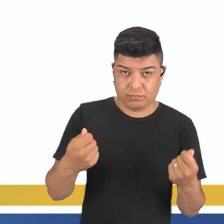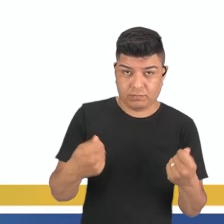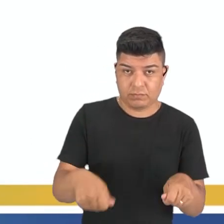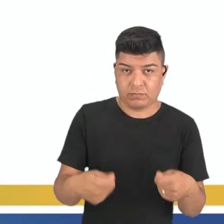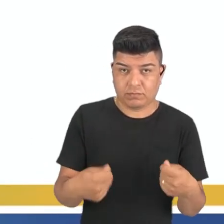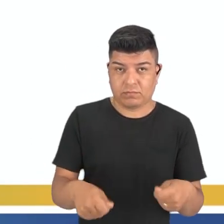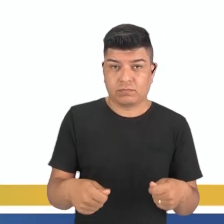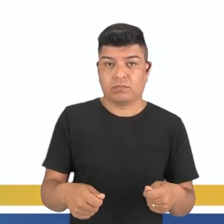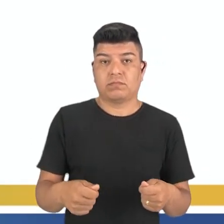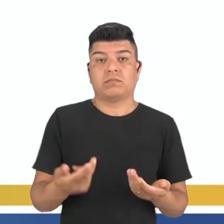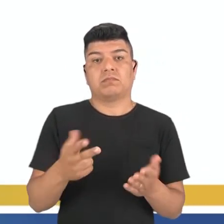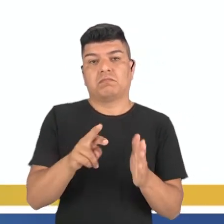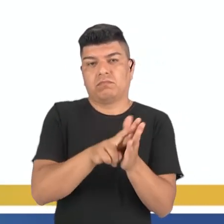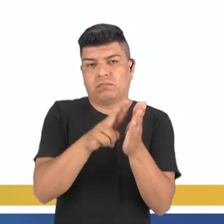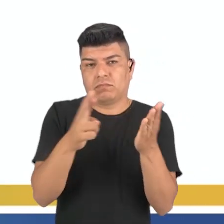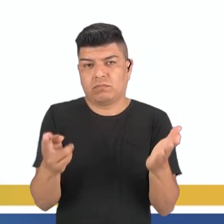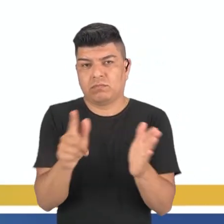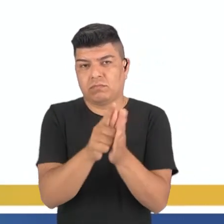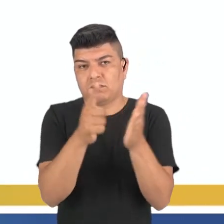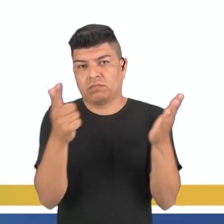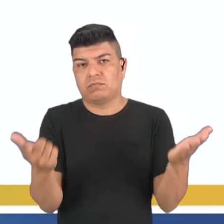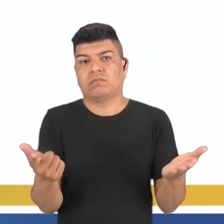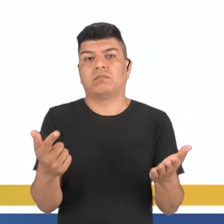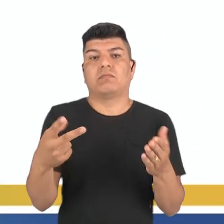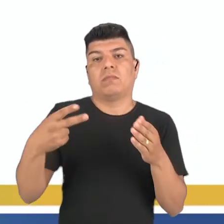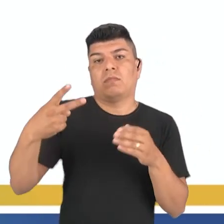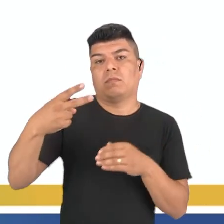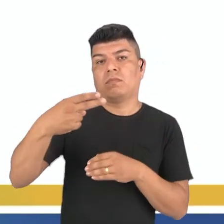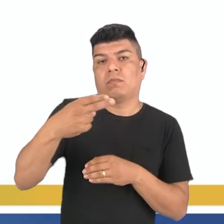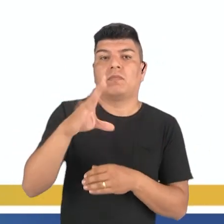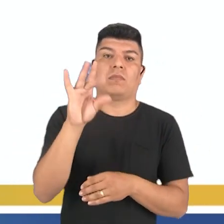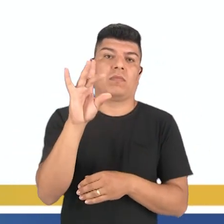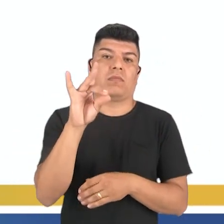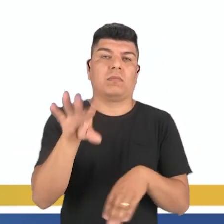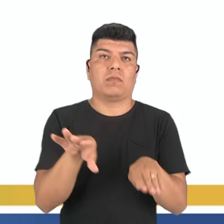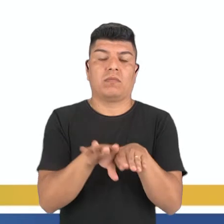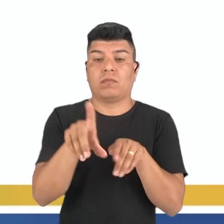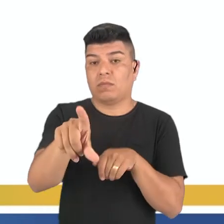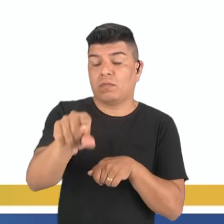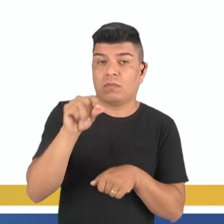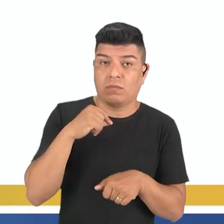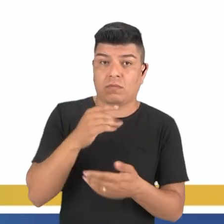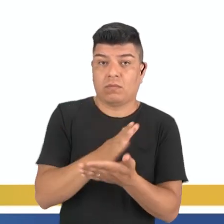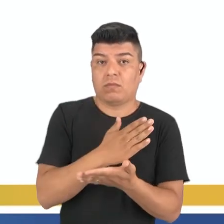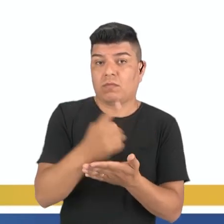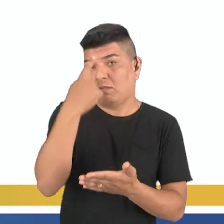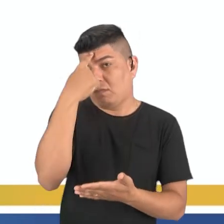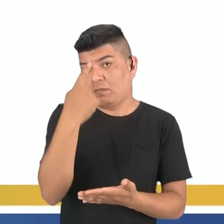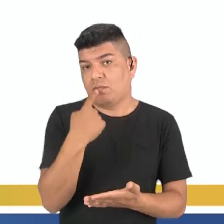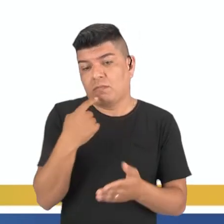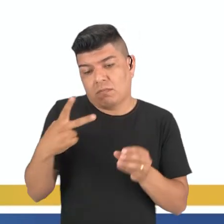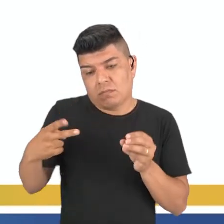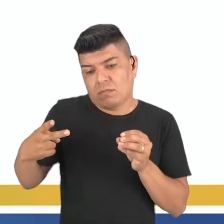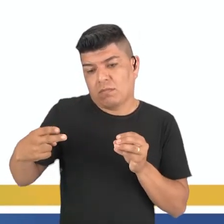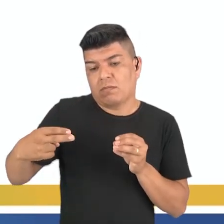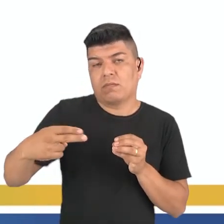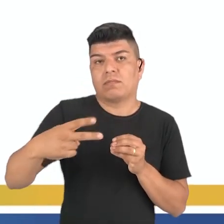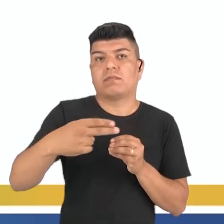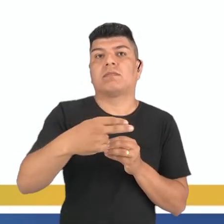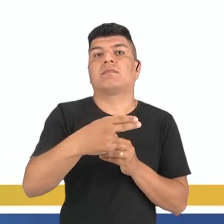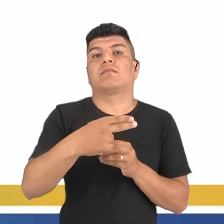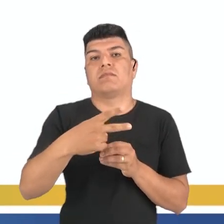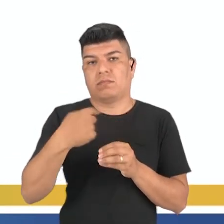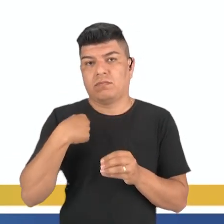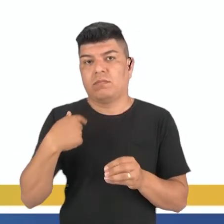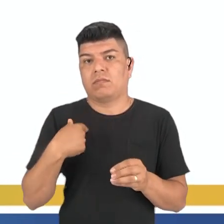de figuras de revistas, jornais, tesoura e cola. Escolha algumas imagens para recortar e compor sua